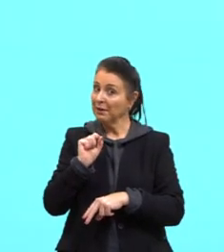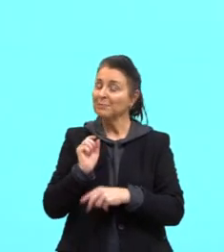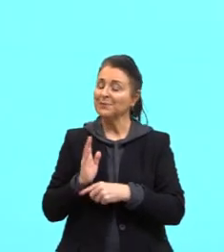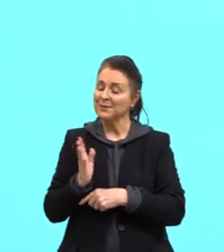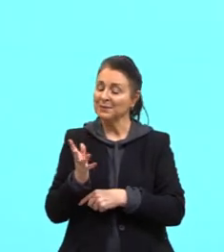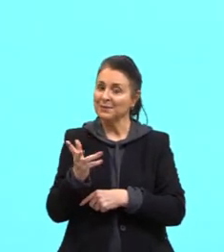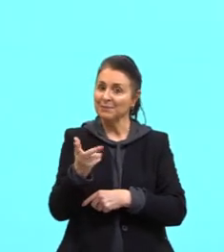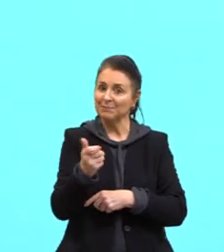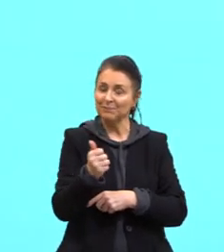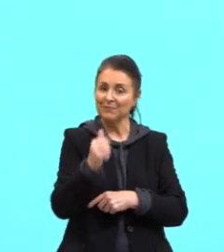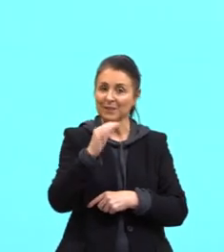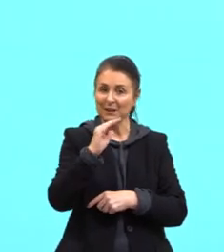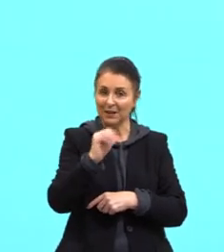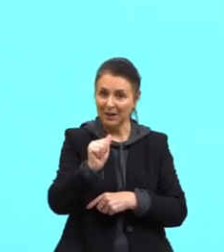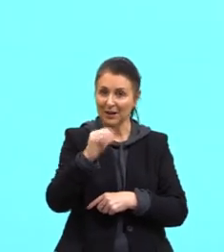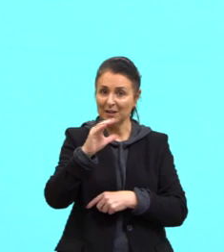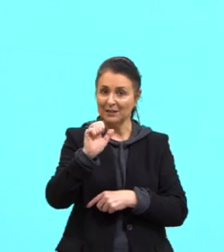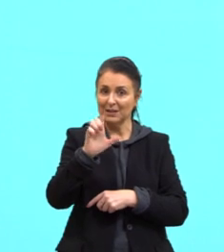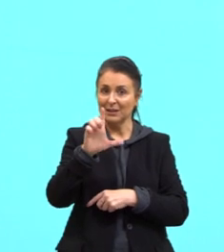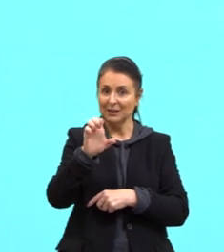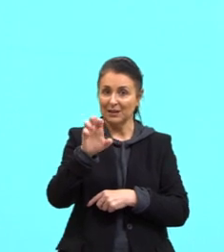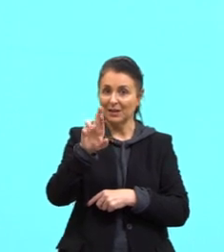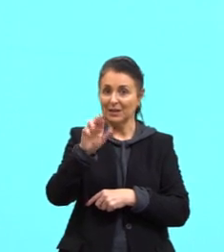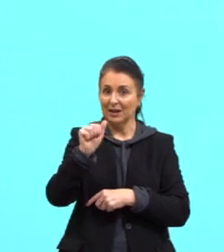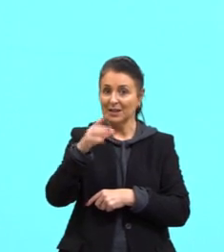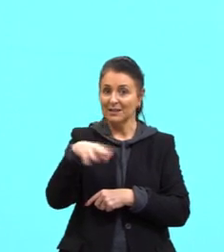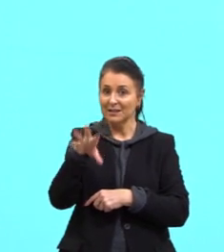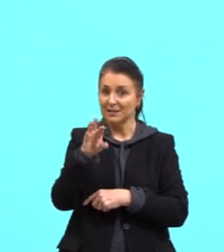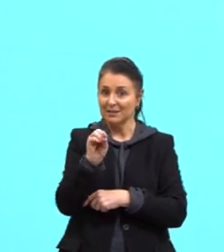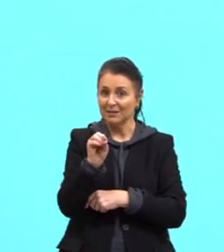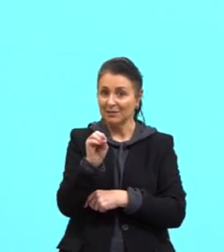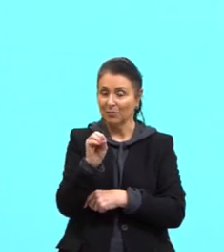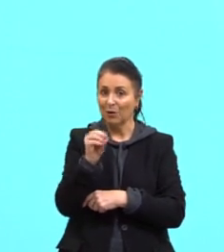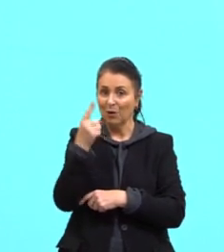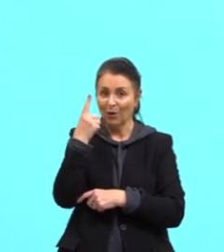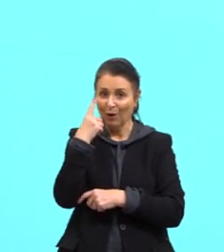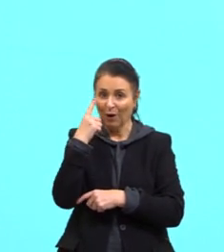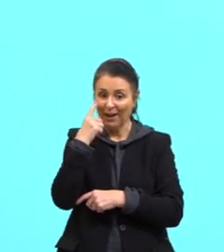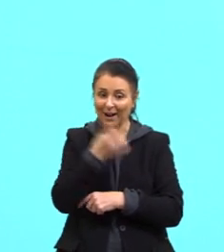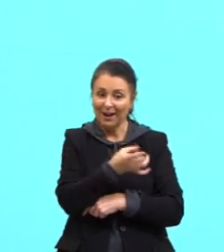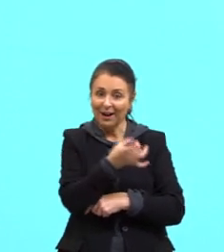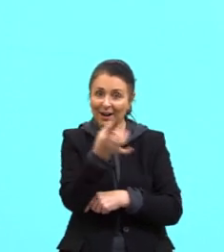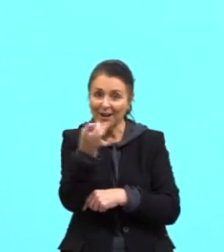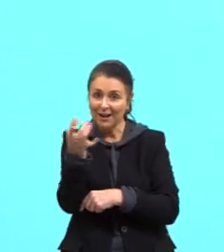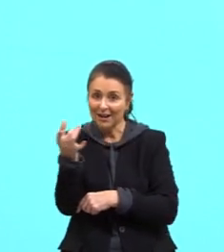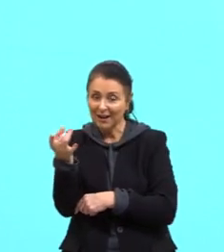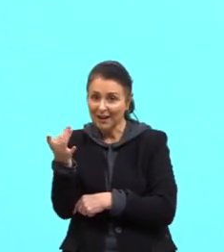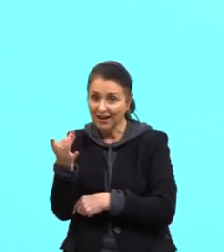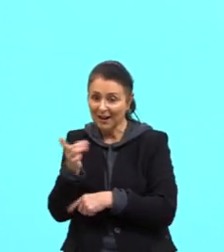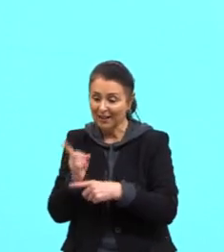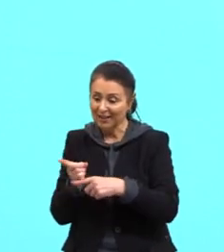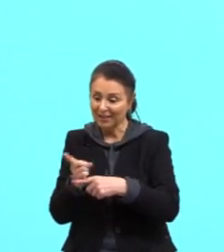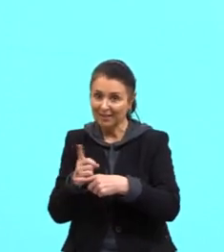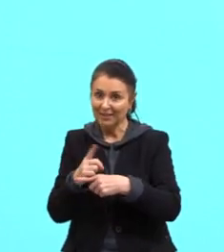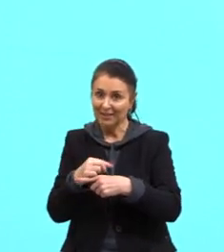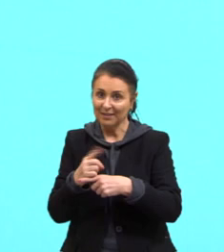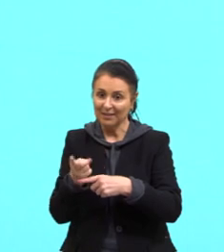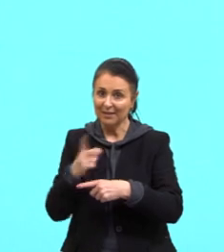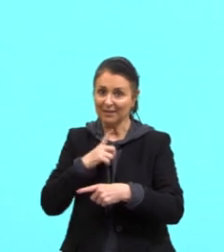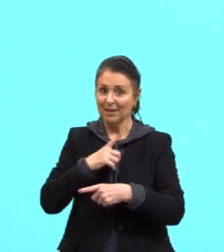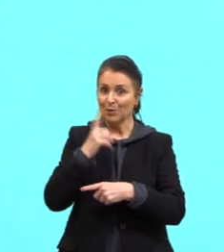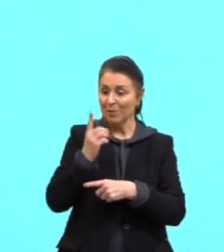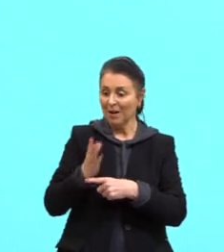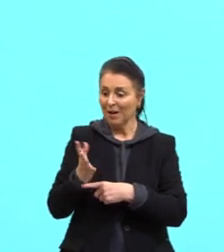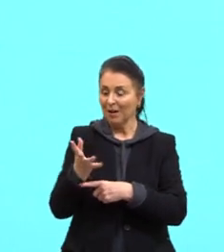de uma aceleração tá vendo aqui olha só sei em cada velocidade dessa uma aceleração Claro gente aqui em cada